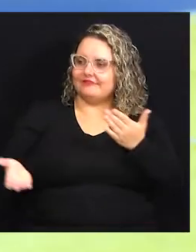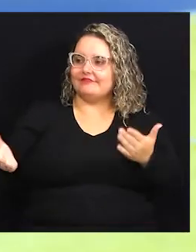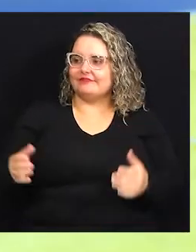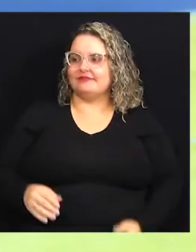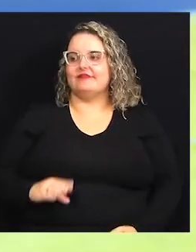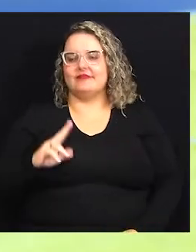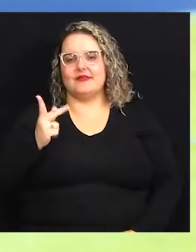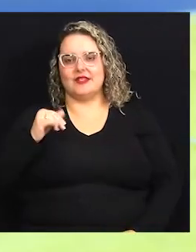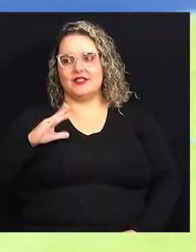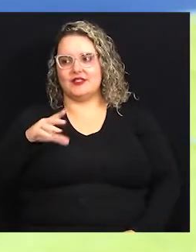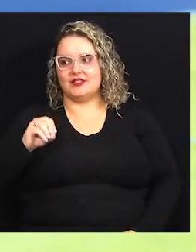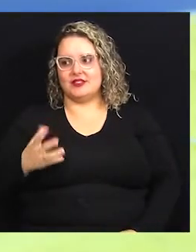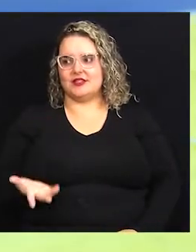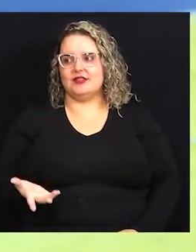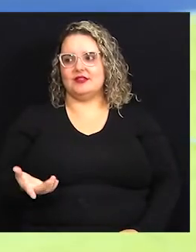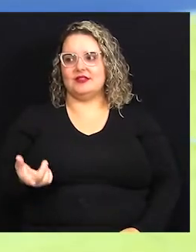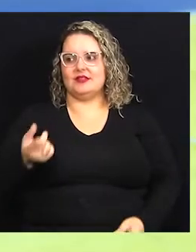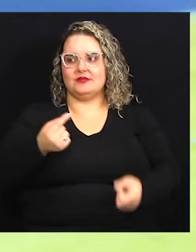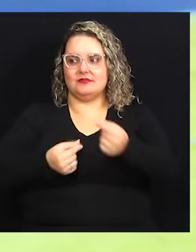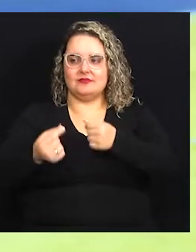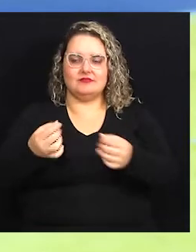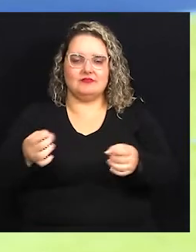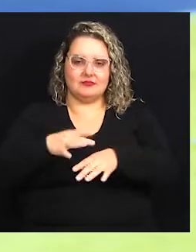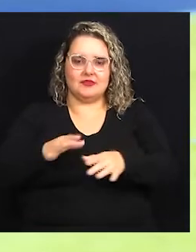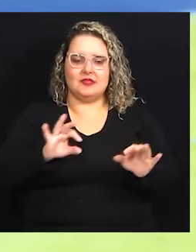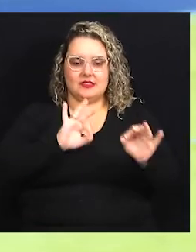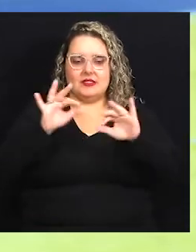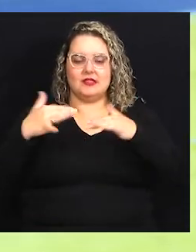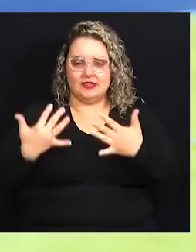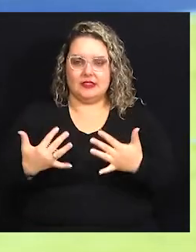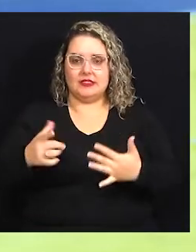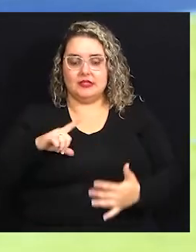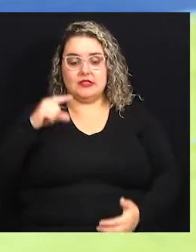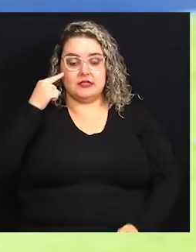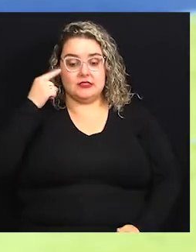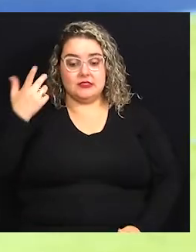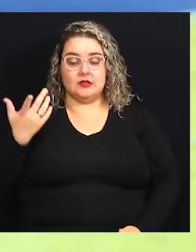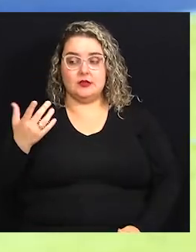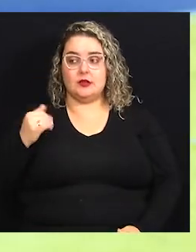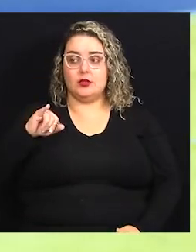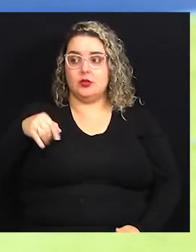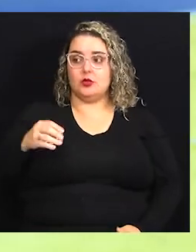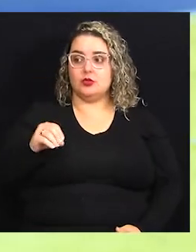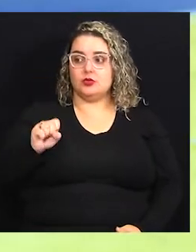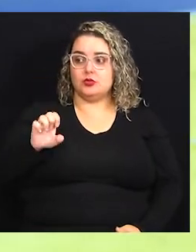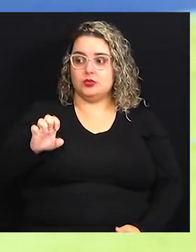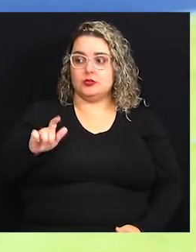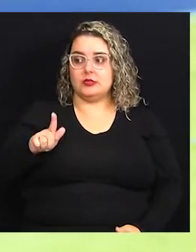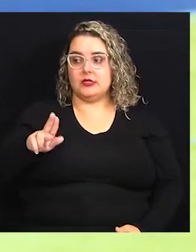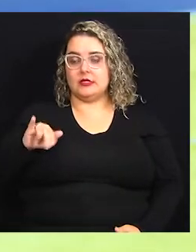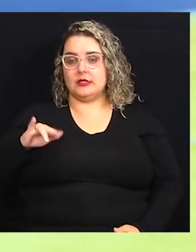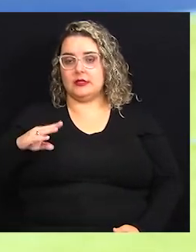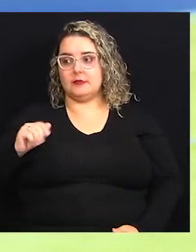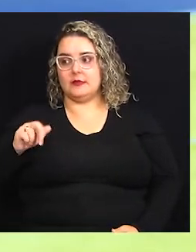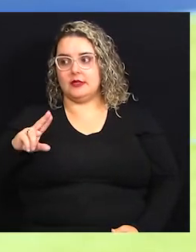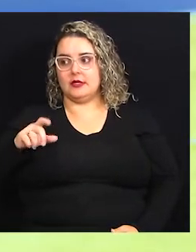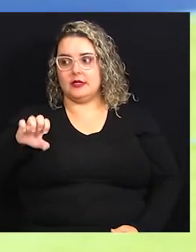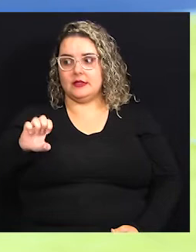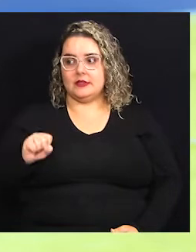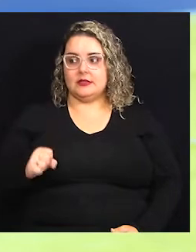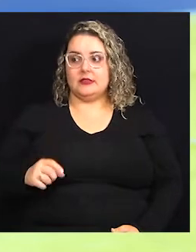Ô Chicão, para a gente fechar essa parte financeira e até para quem está nos acompanhando ter essa noção, né? O José Roberto Guimarães é